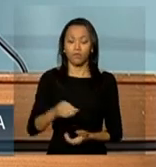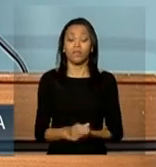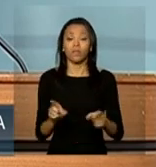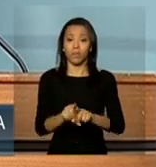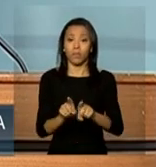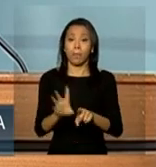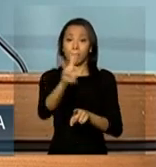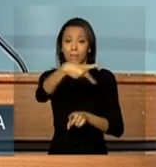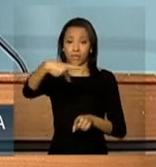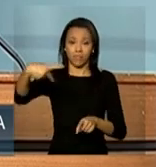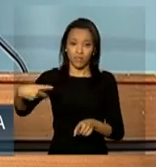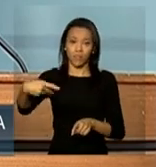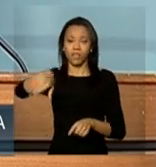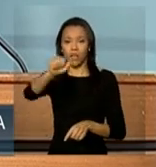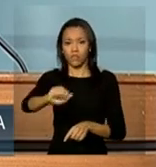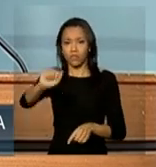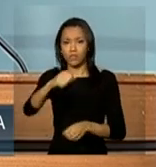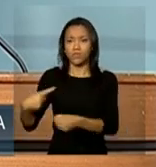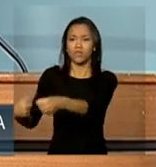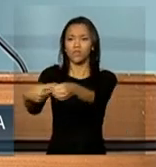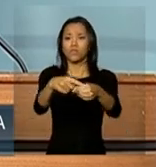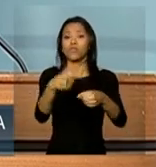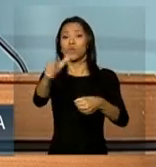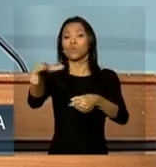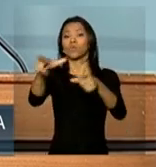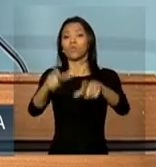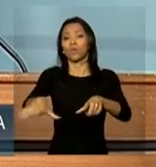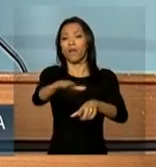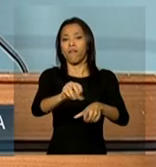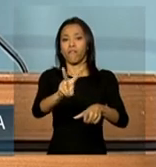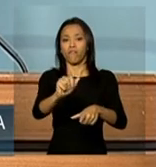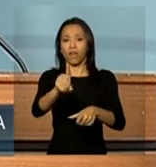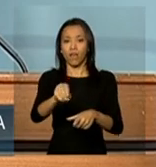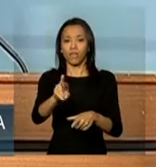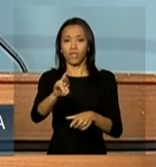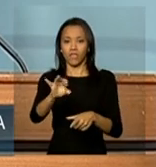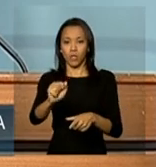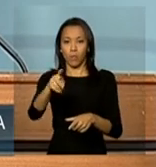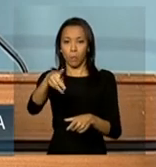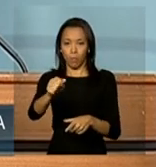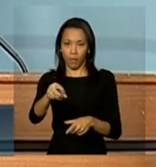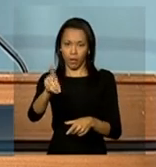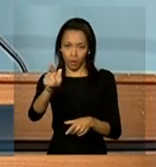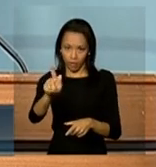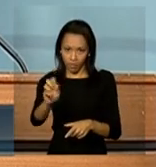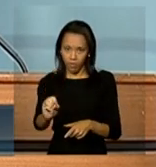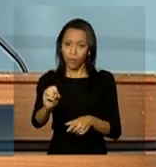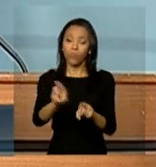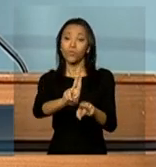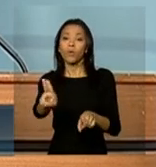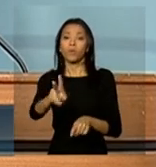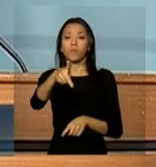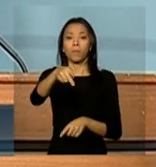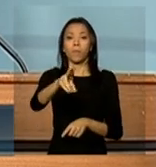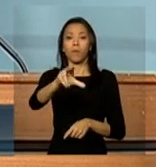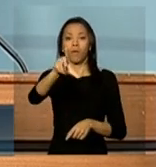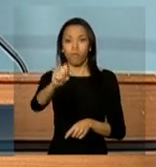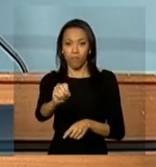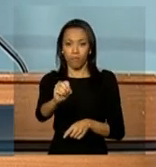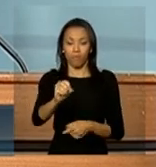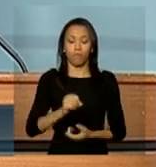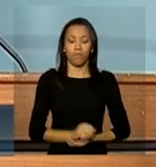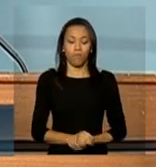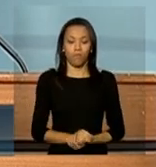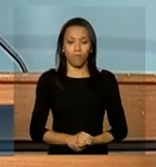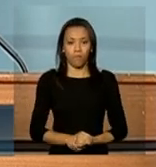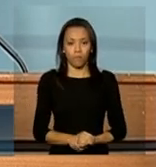Presidente da Associação dos Municípios do Vale do Rio Pardo e prefeito de Candelária, Paulo Roberto Butze.